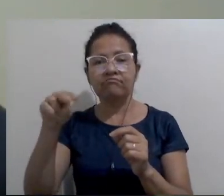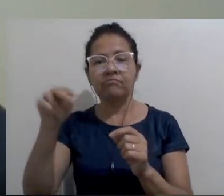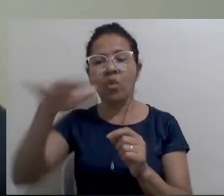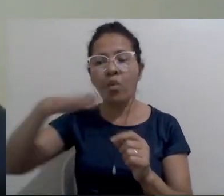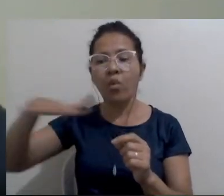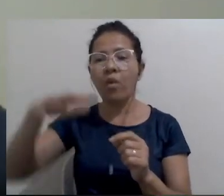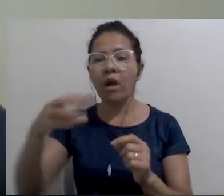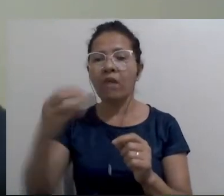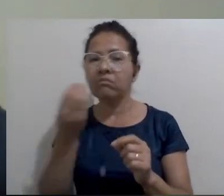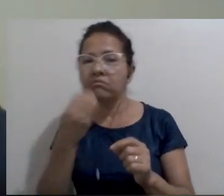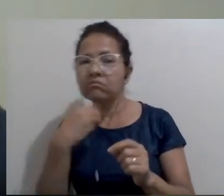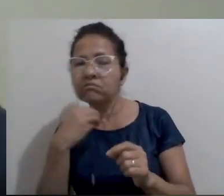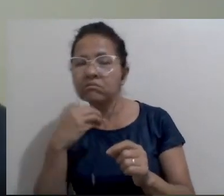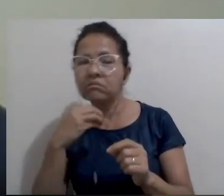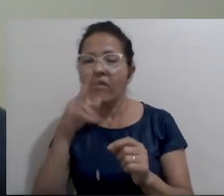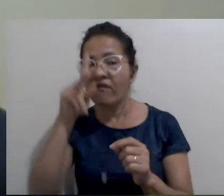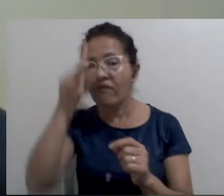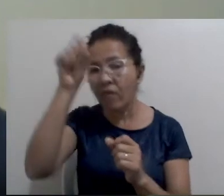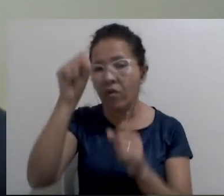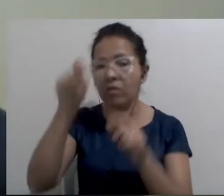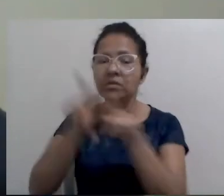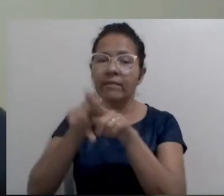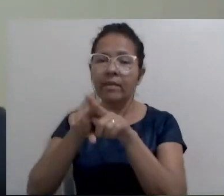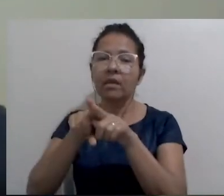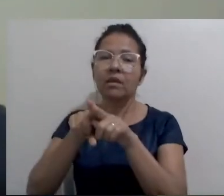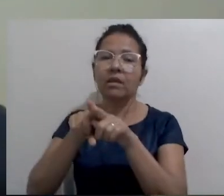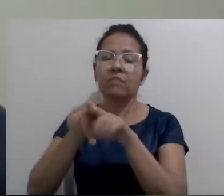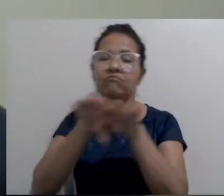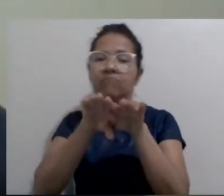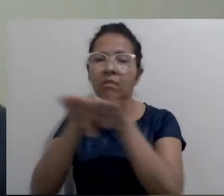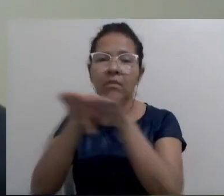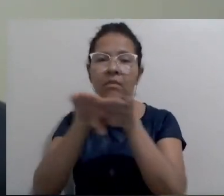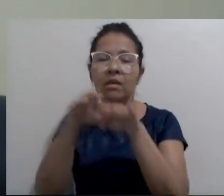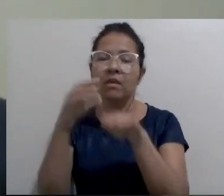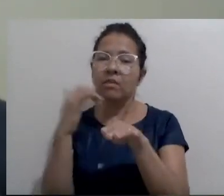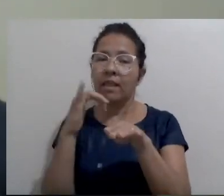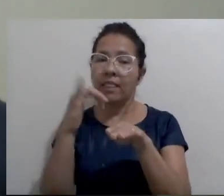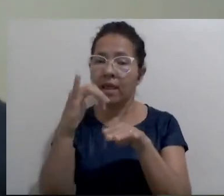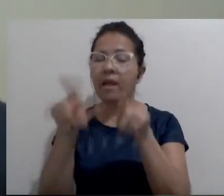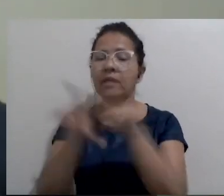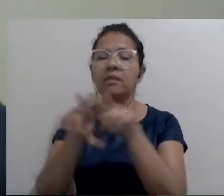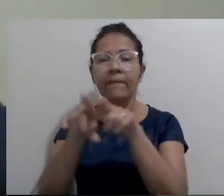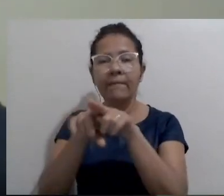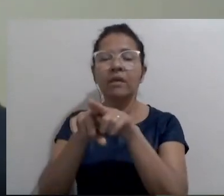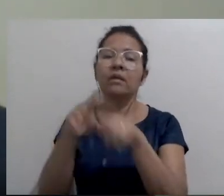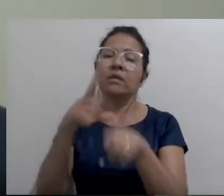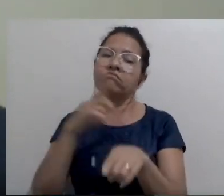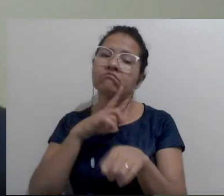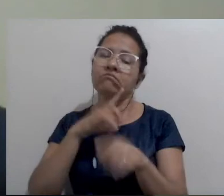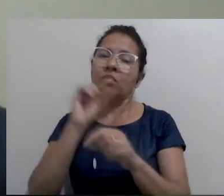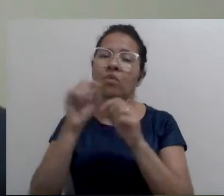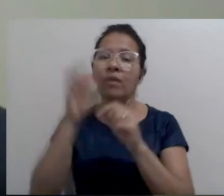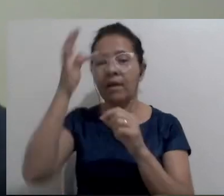e do campo forte, e desdobramento, parâmetros de energia, e também, segundo outra visão, segundo o